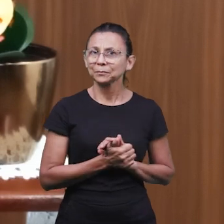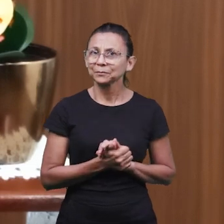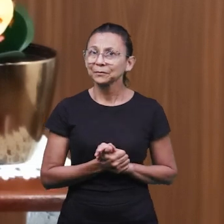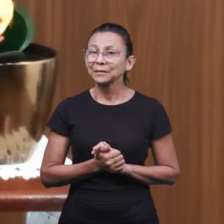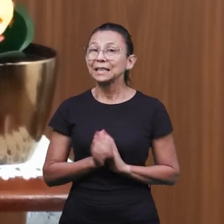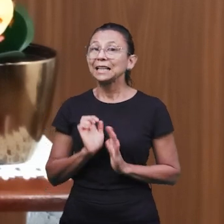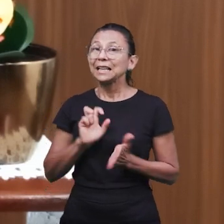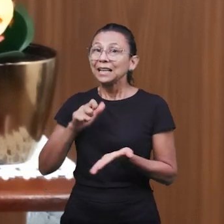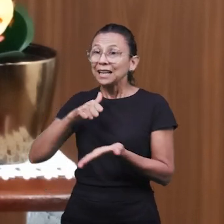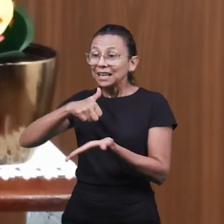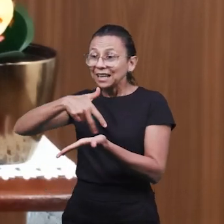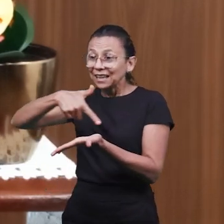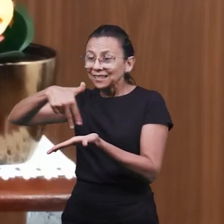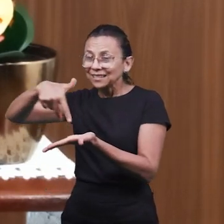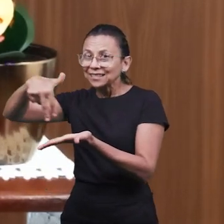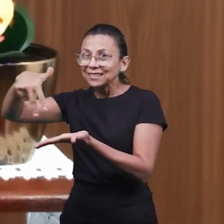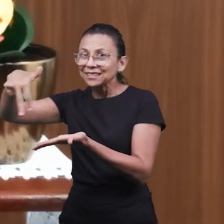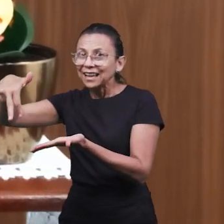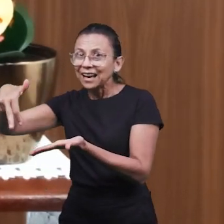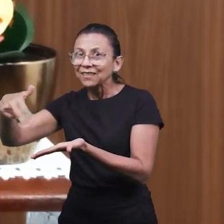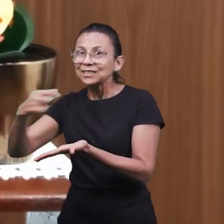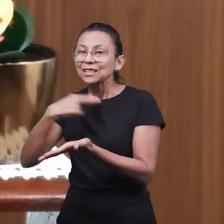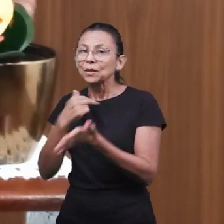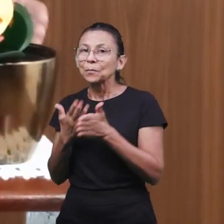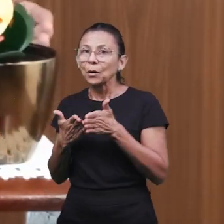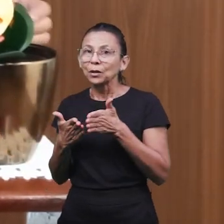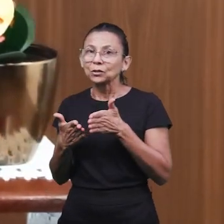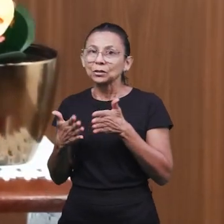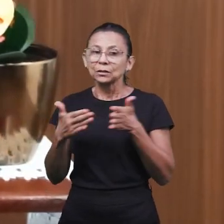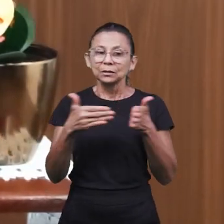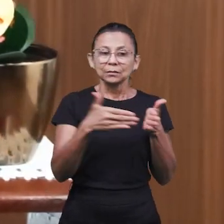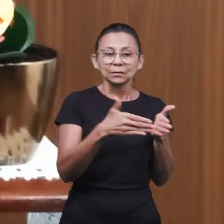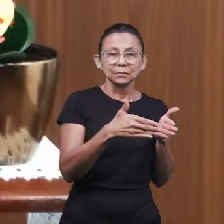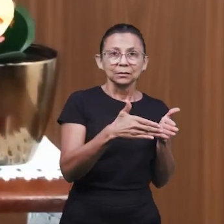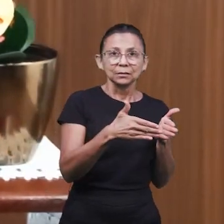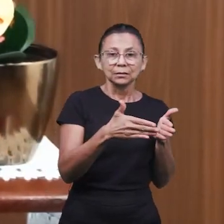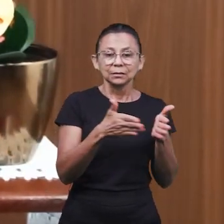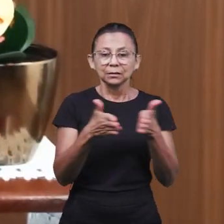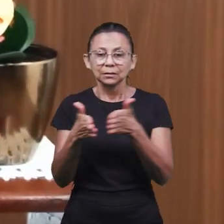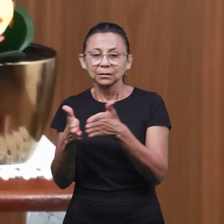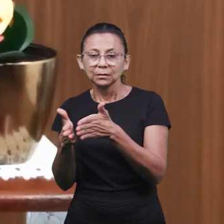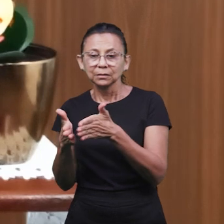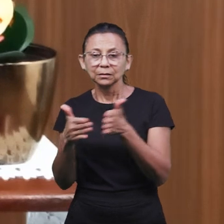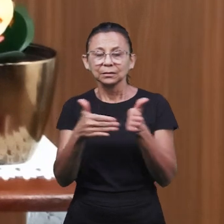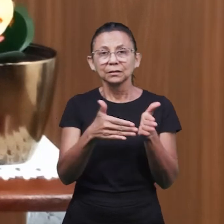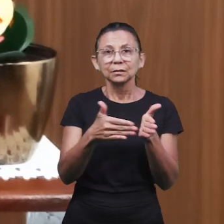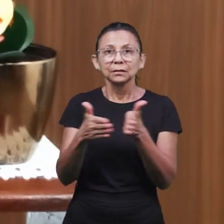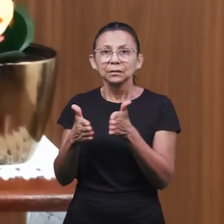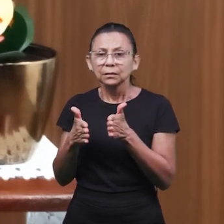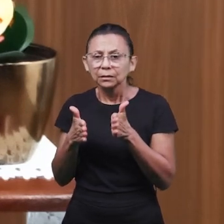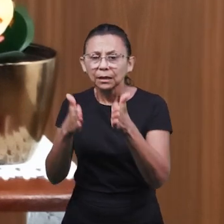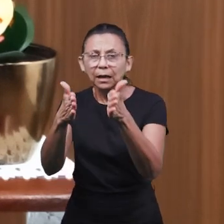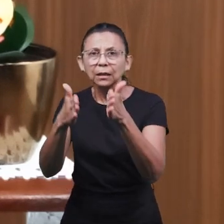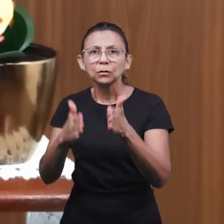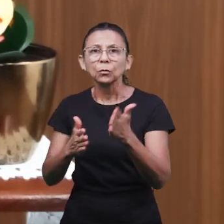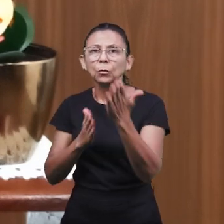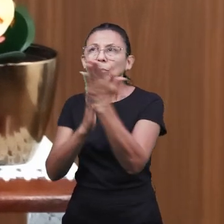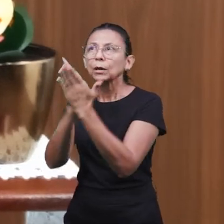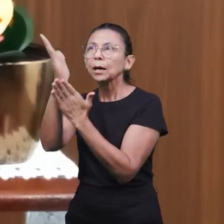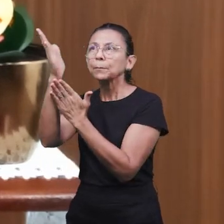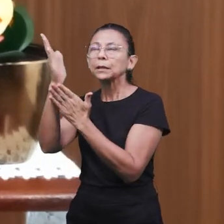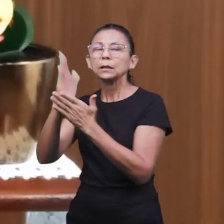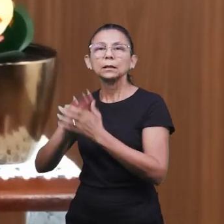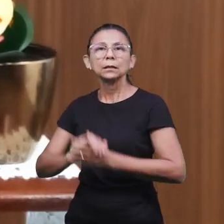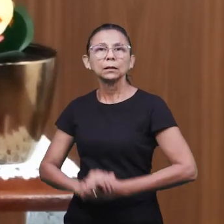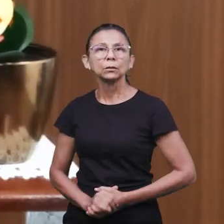nele, não se desviando nem para a direita, não se desviando nem para a esquerda. Ou seja,